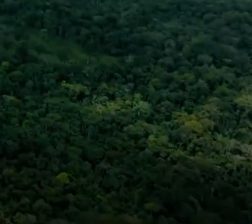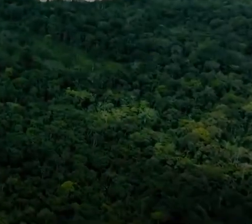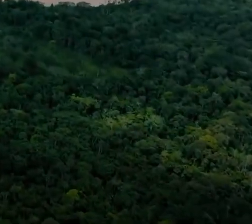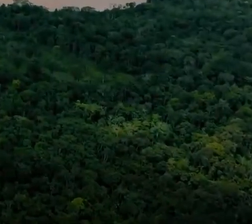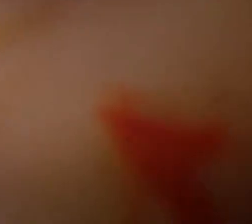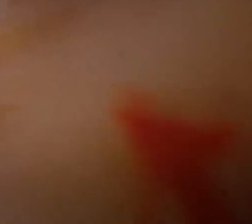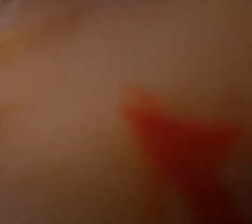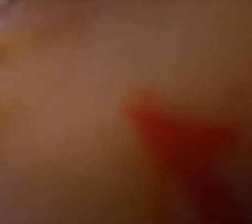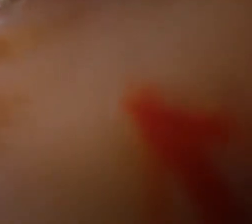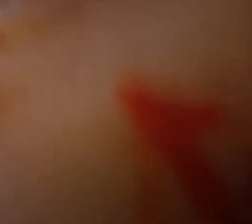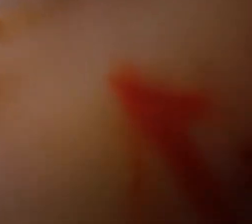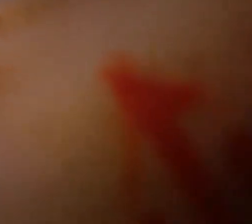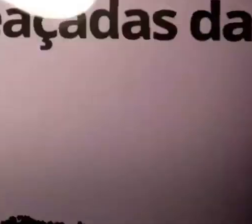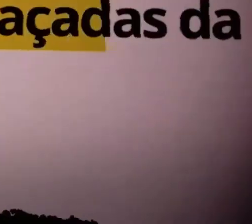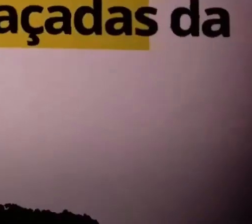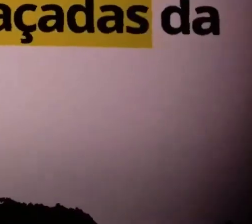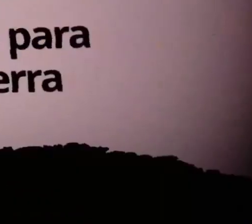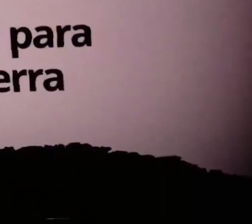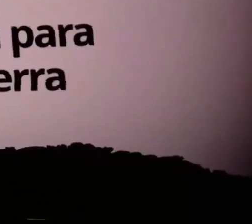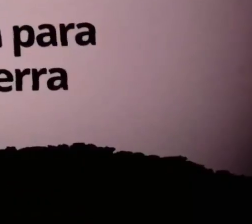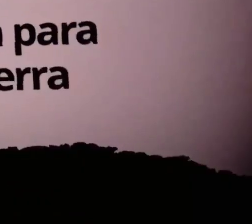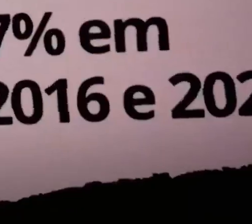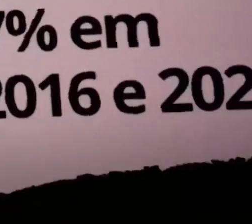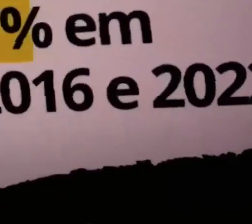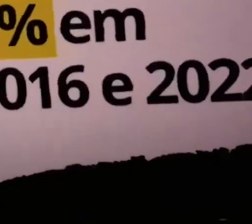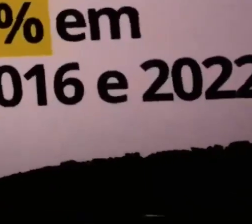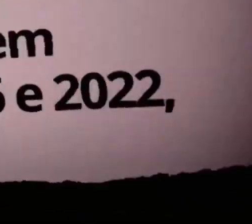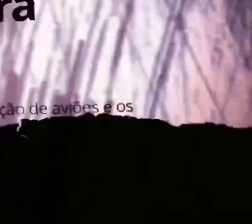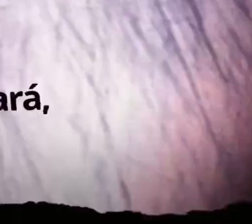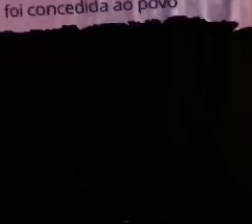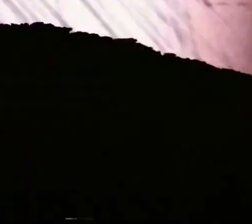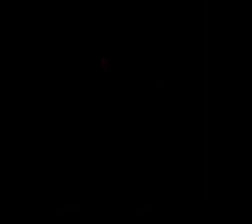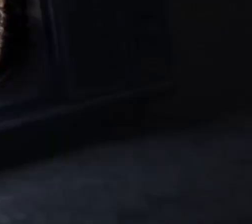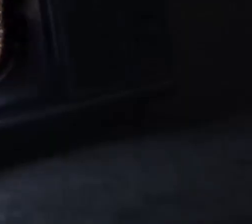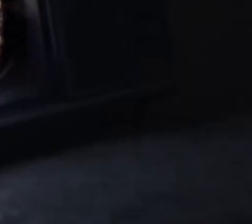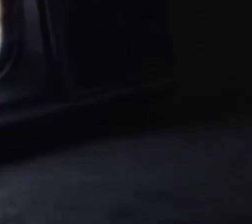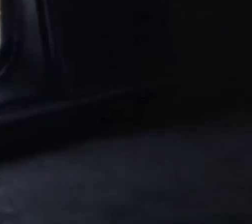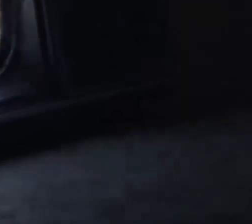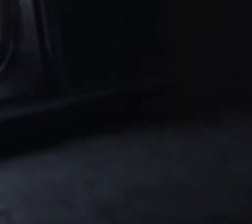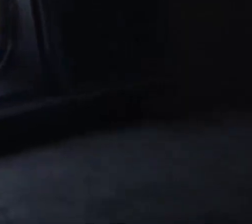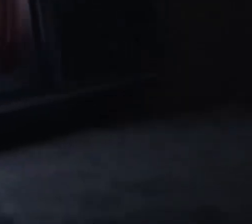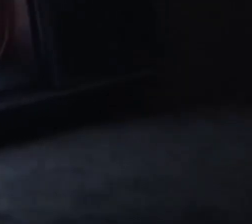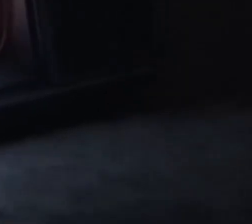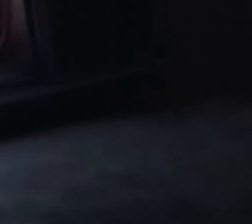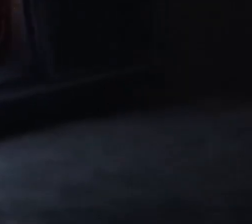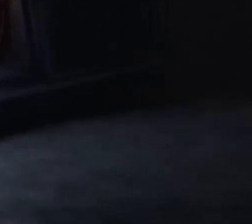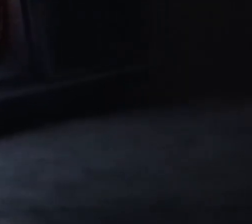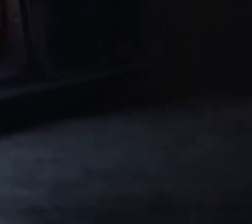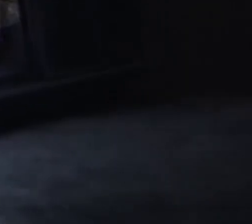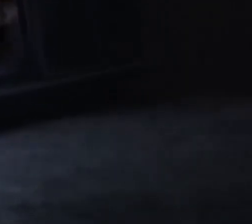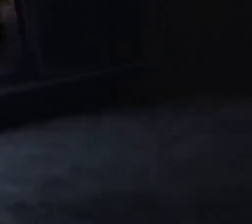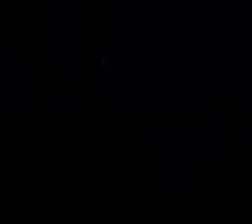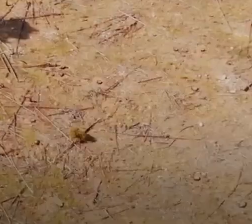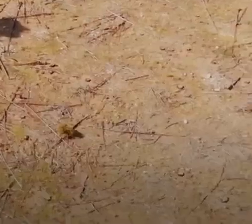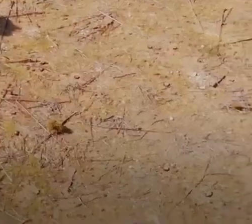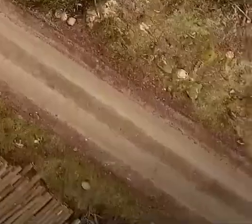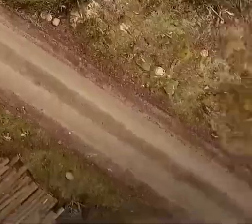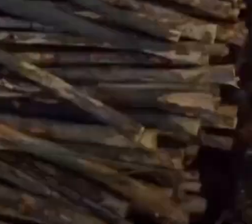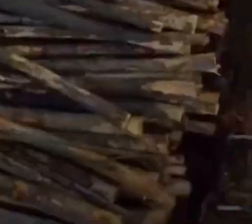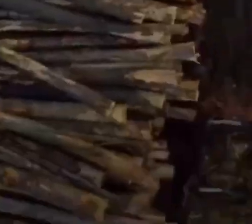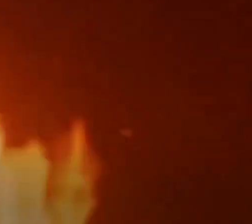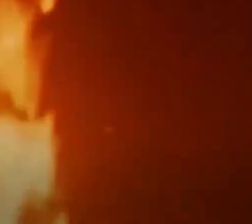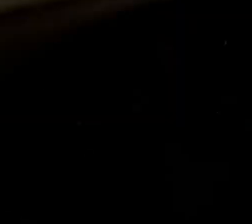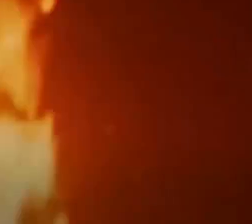luta, existe. O futuro é o oposto de um passado que deve ser ultrapassado, que é selvagem,